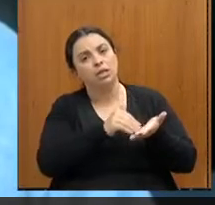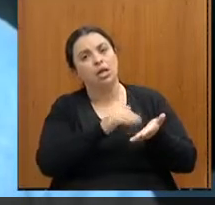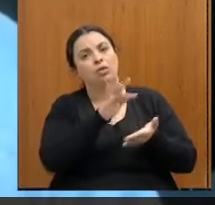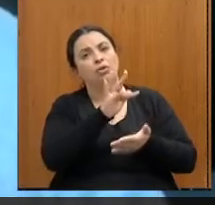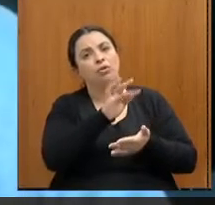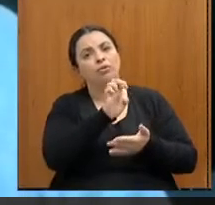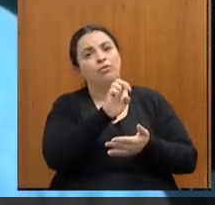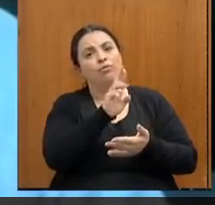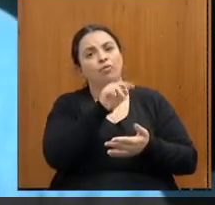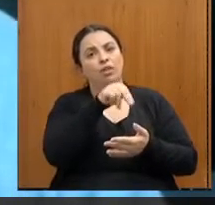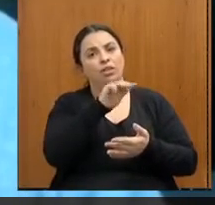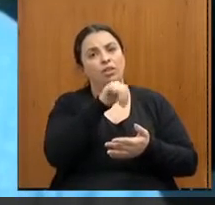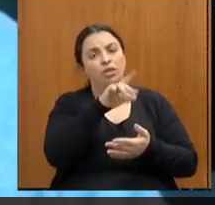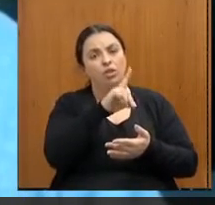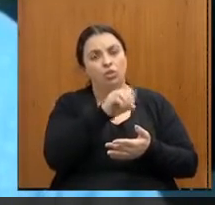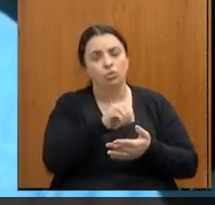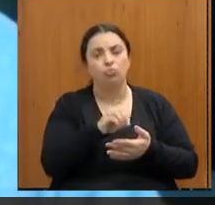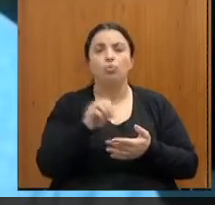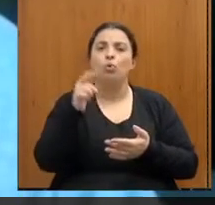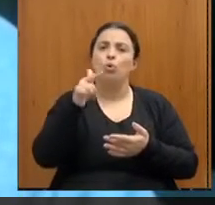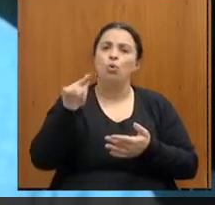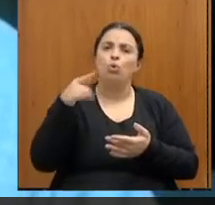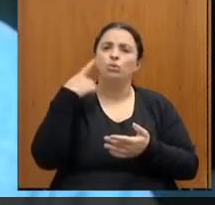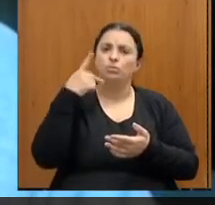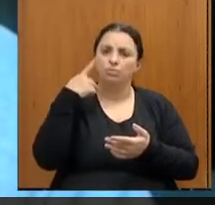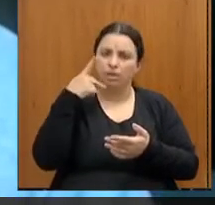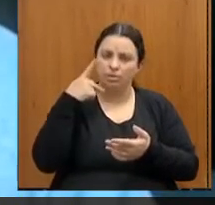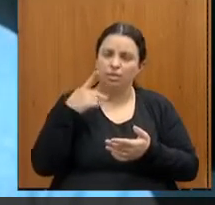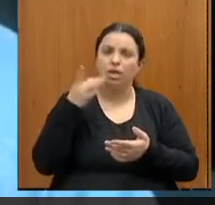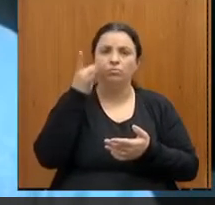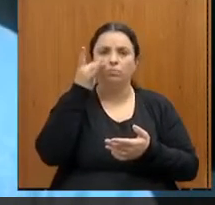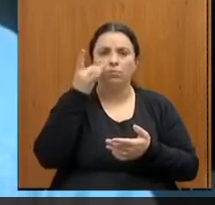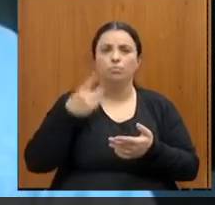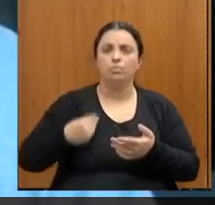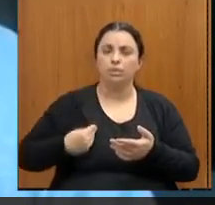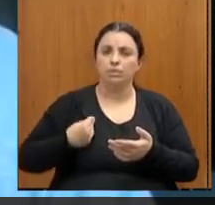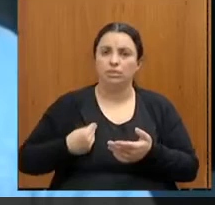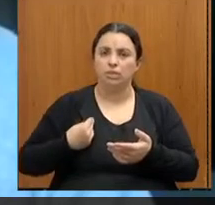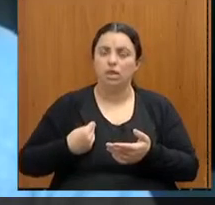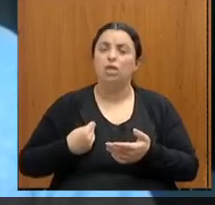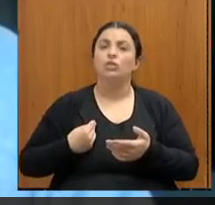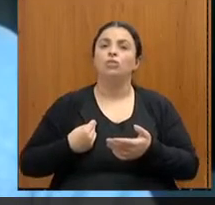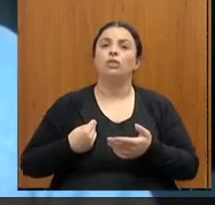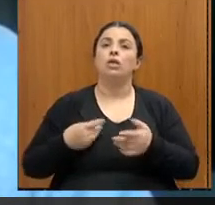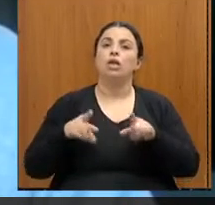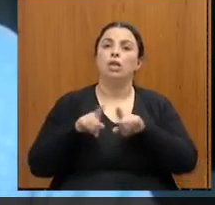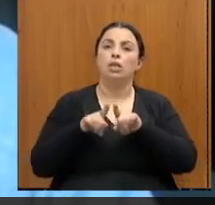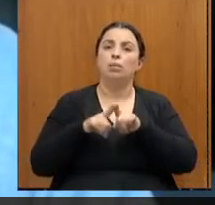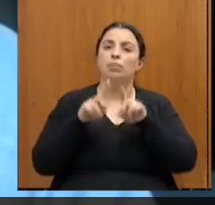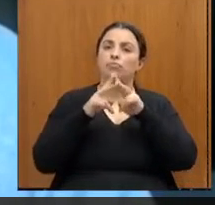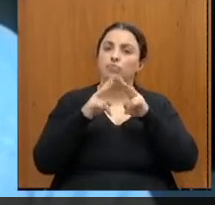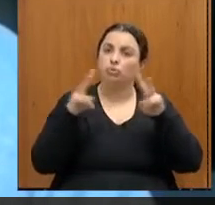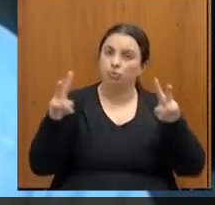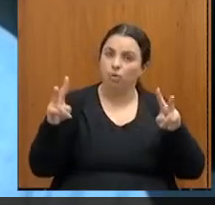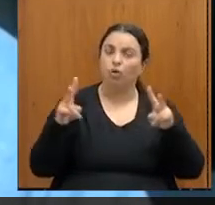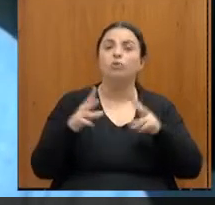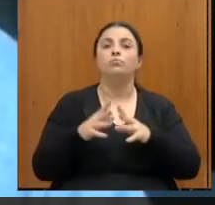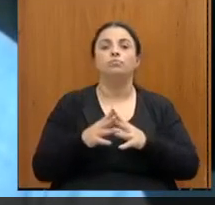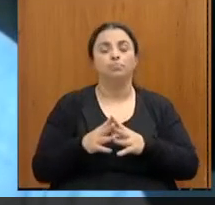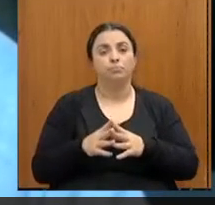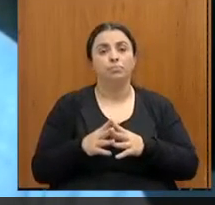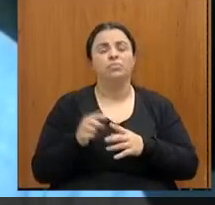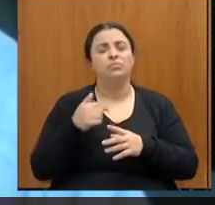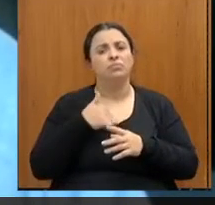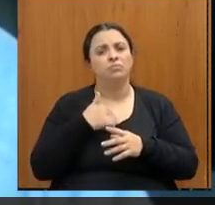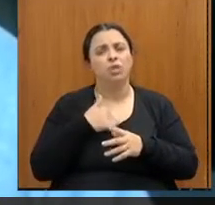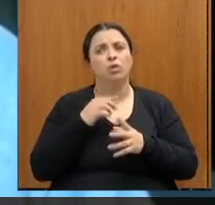complementar também os parlamentares que se encontram presentes e também de forma remota eu você